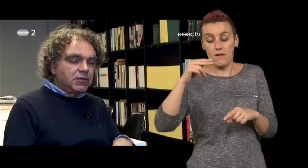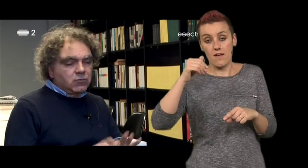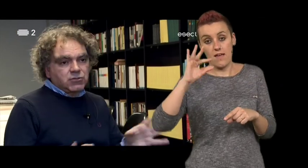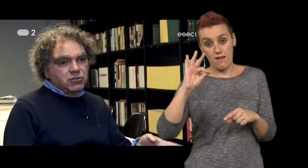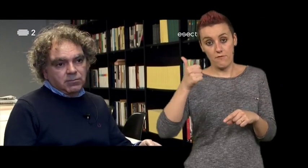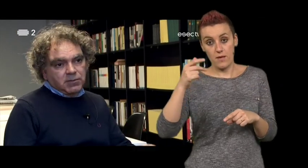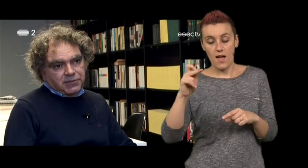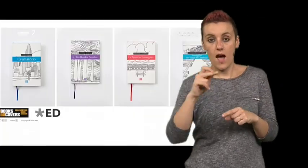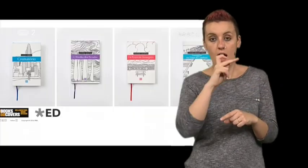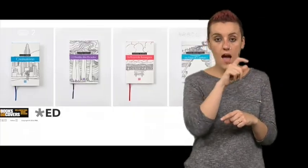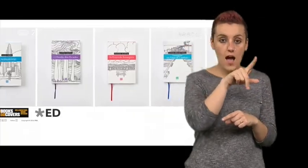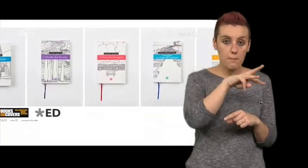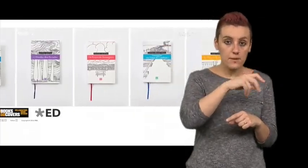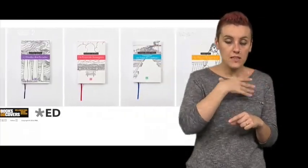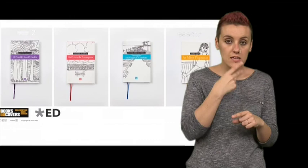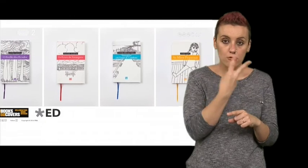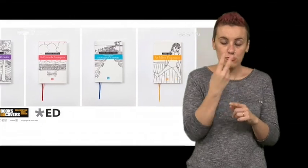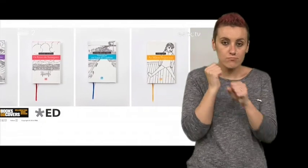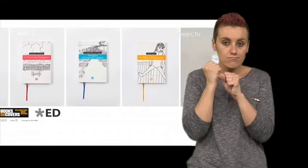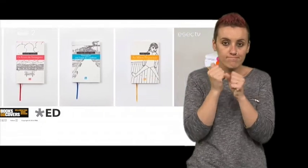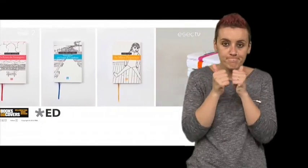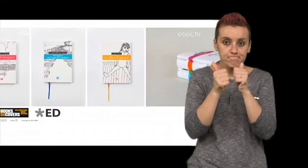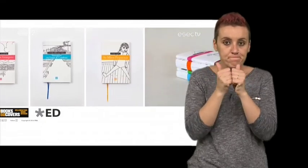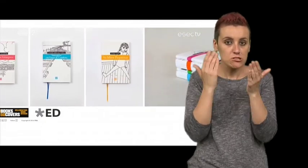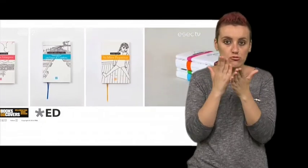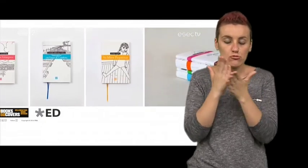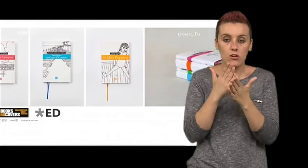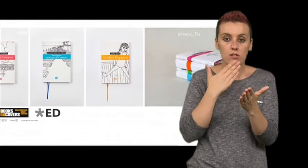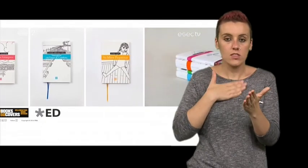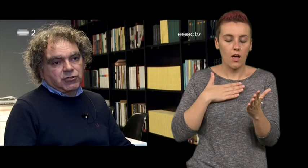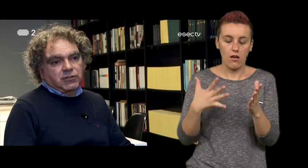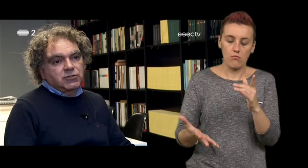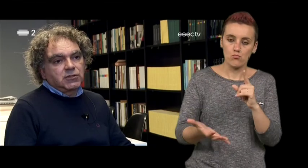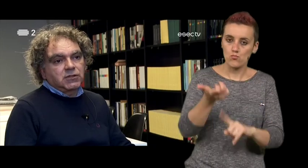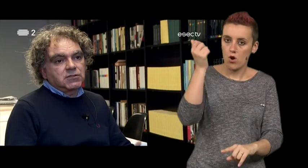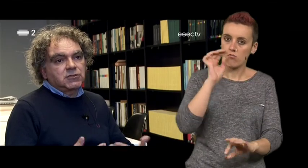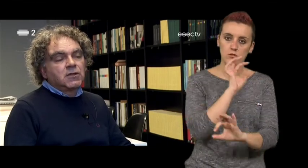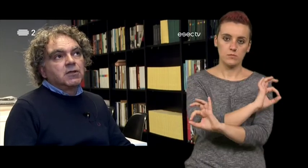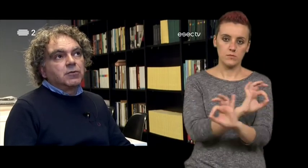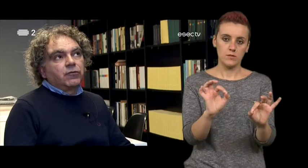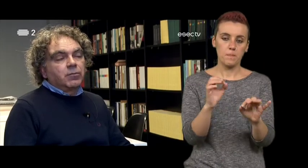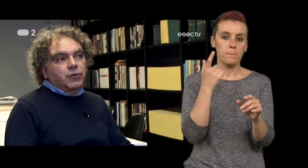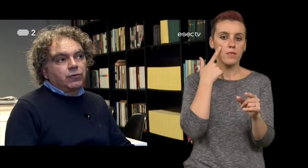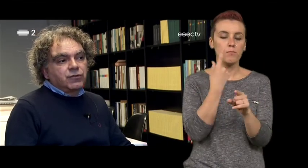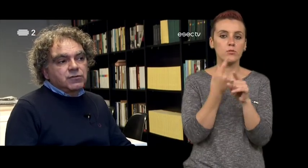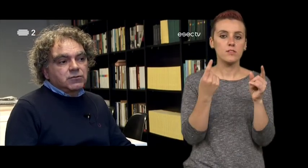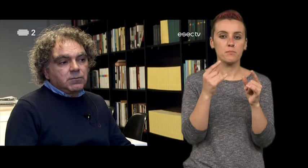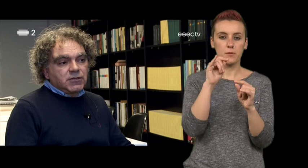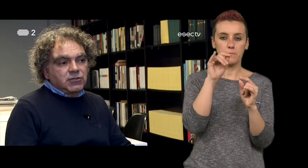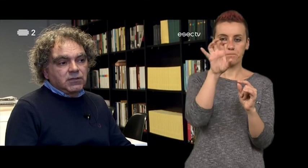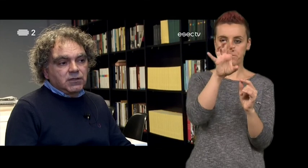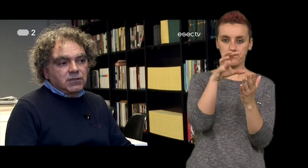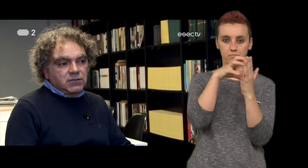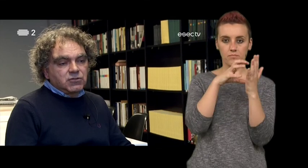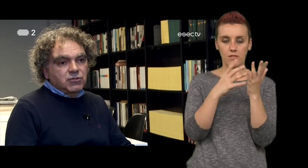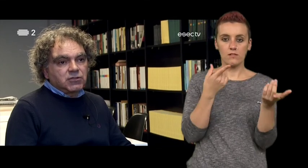com a Almedina. É um caso extremamente raro, que teve resultados para nós excelentes, né? Quer dizer, por exemplo, a renovação da